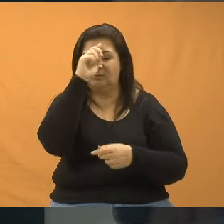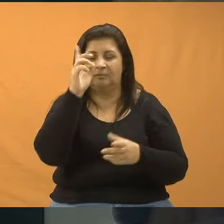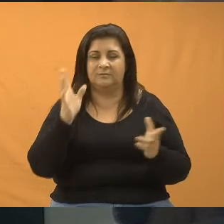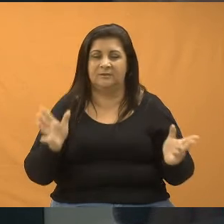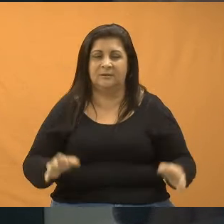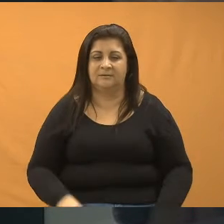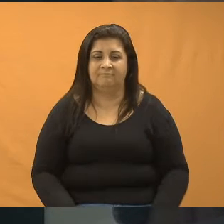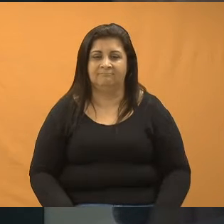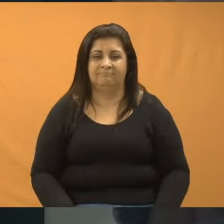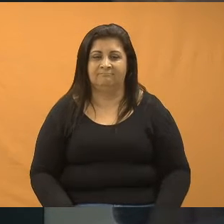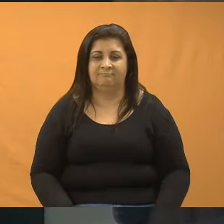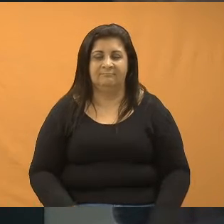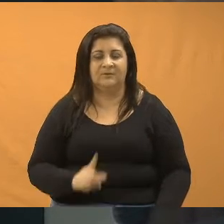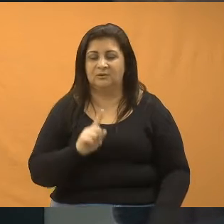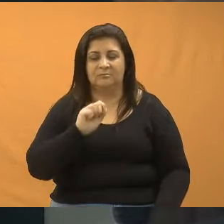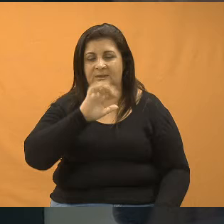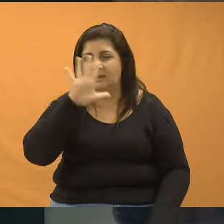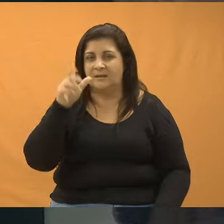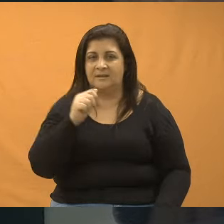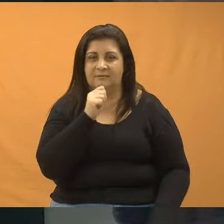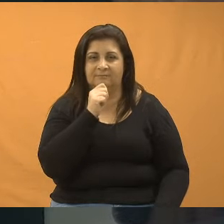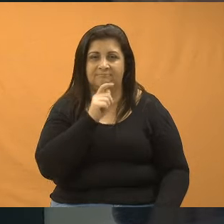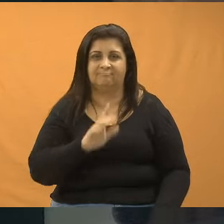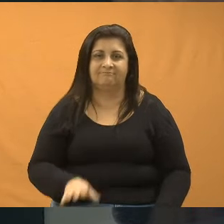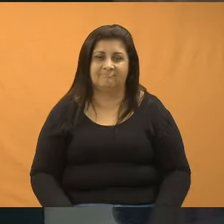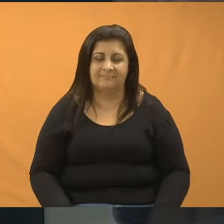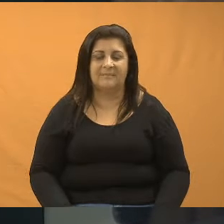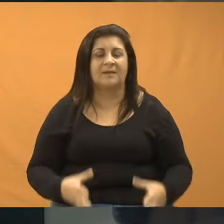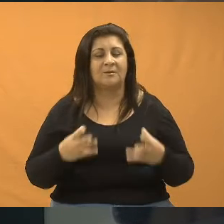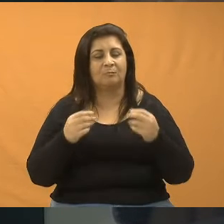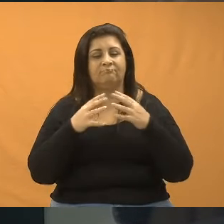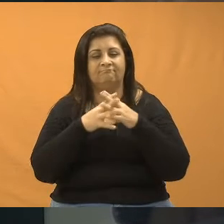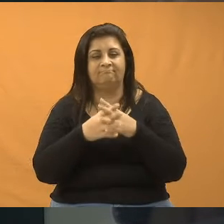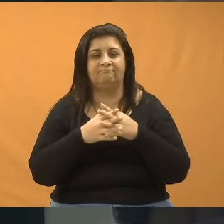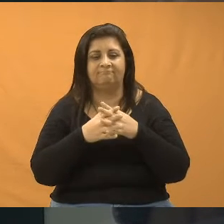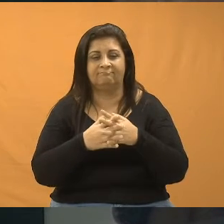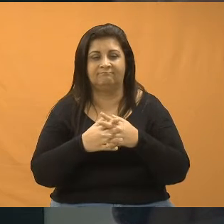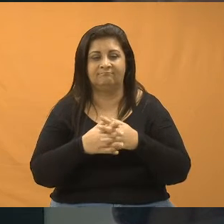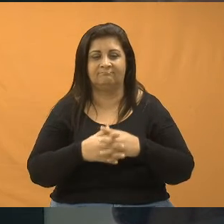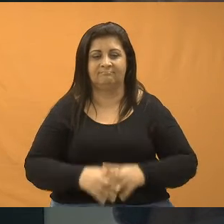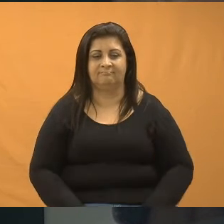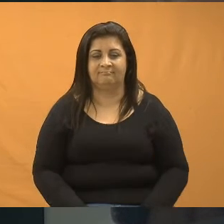não está muito bem clara. A gente sabe que é complicado,